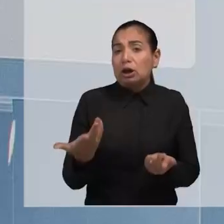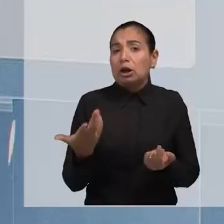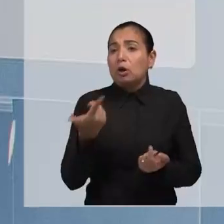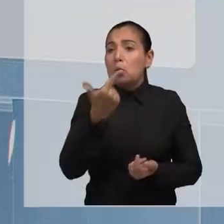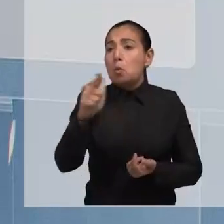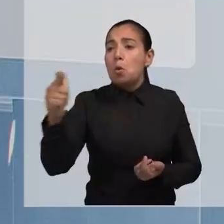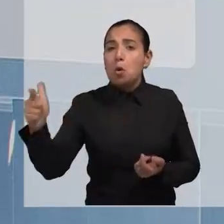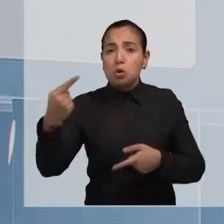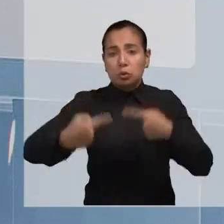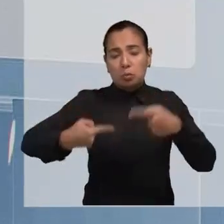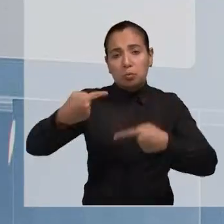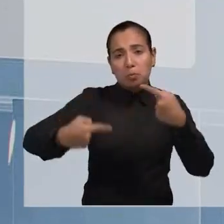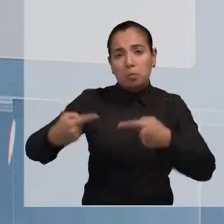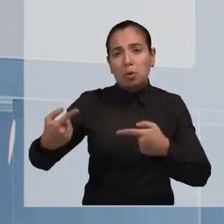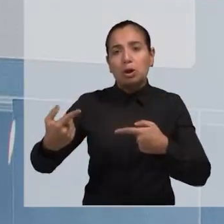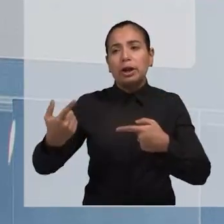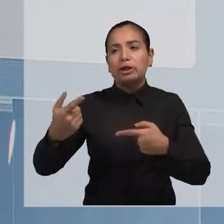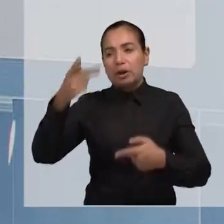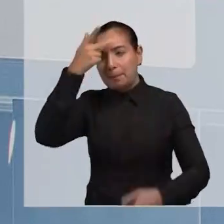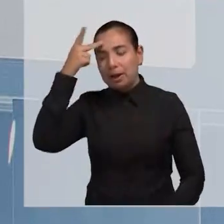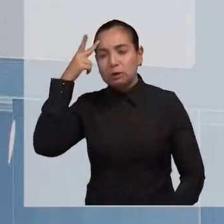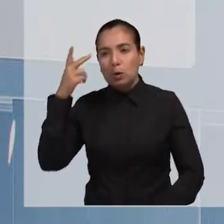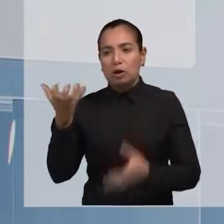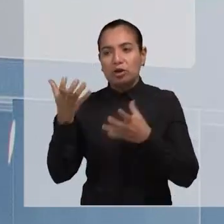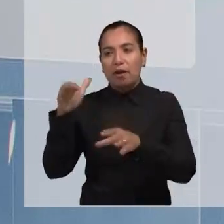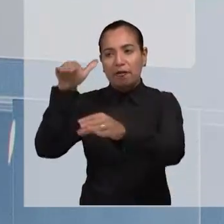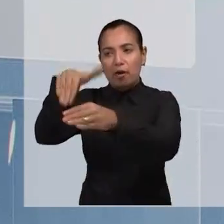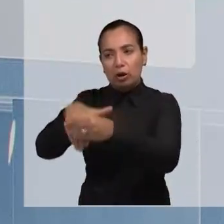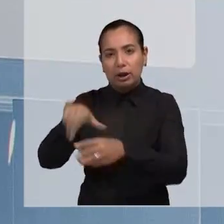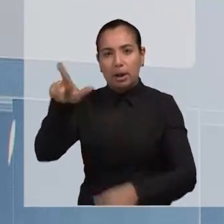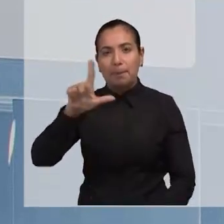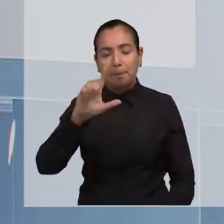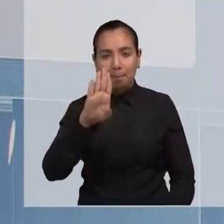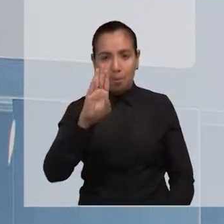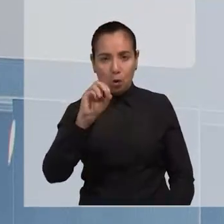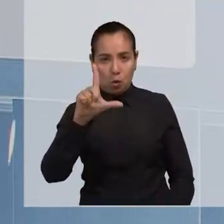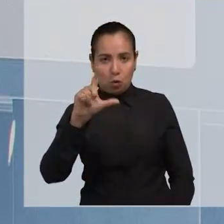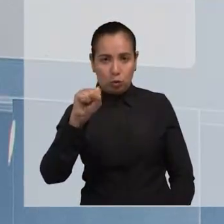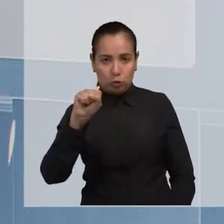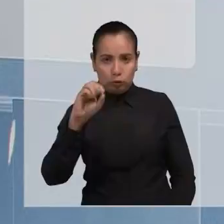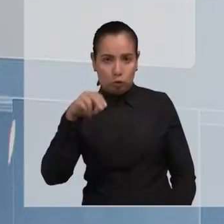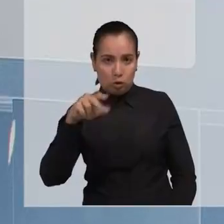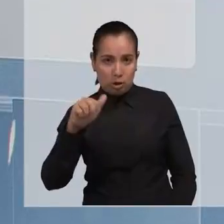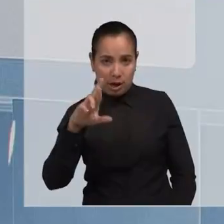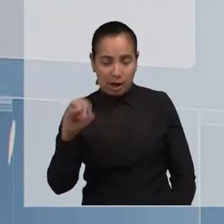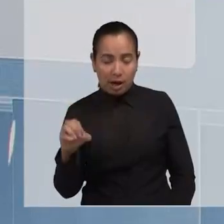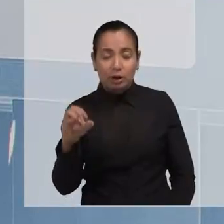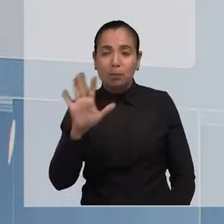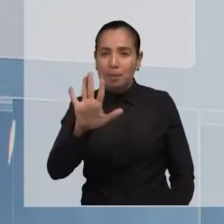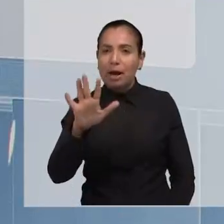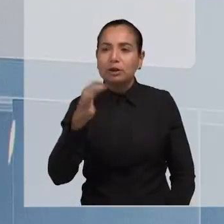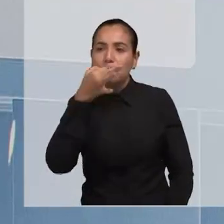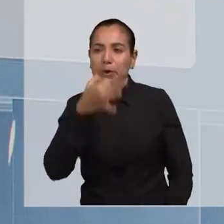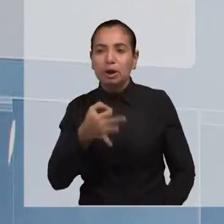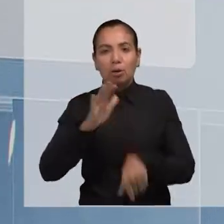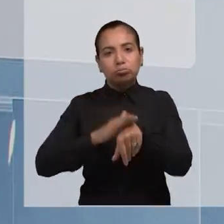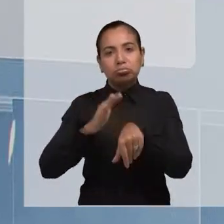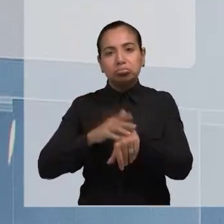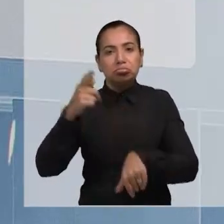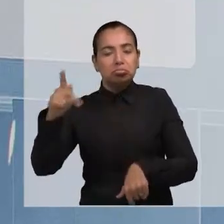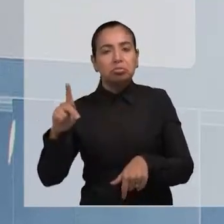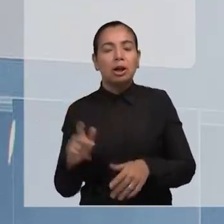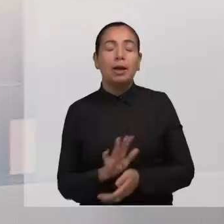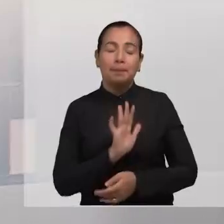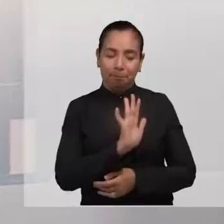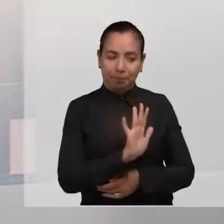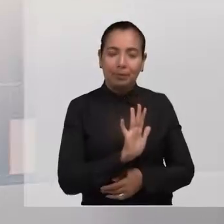os eleitores do Bolsonaro não aceitavam nenhuma outra opinião, queria que a opinião dele prevalece e ela não aceitou. Mas a